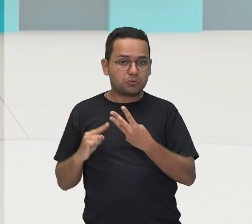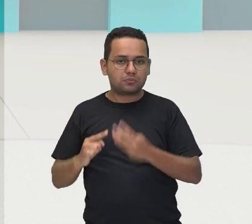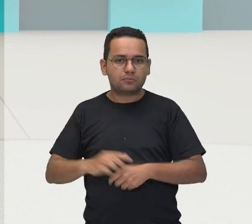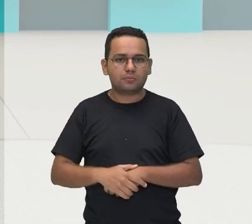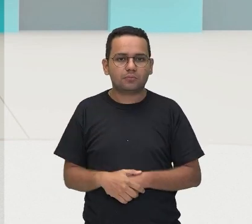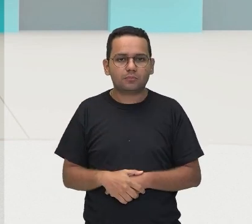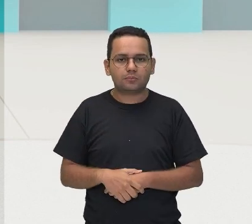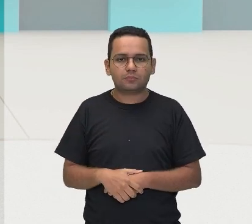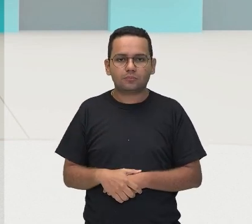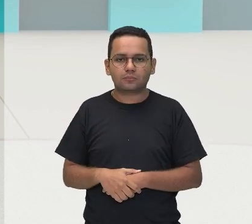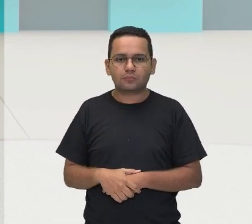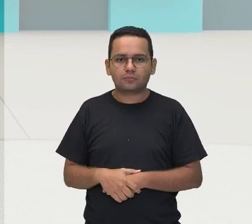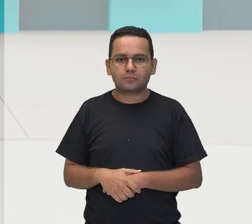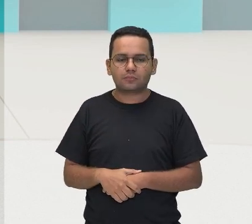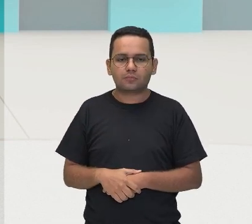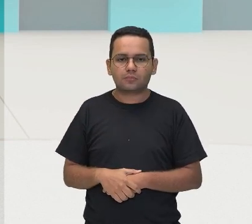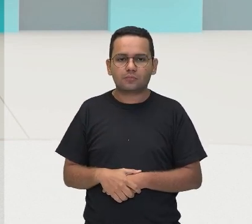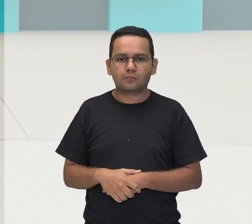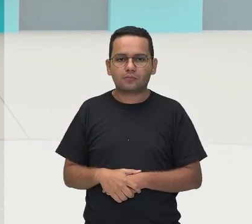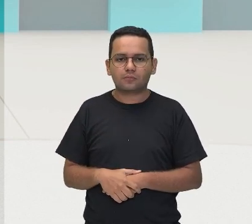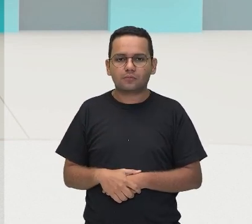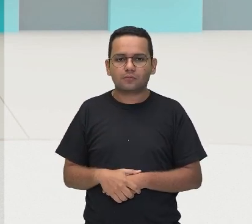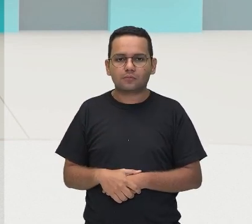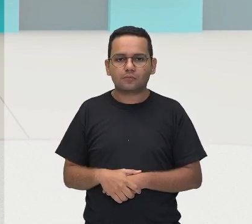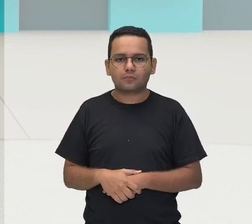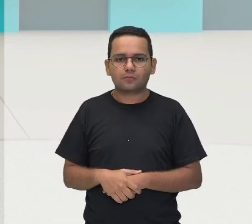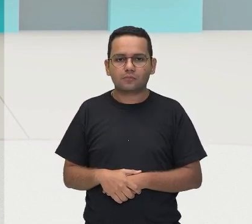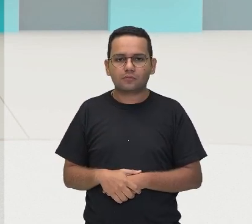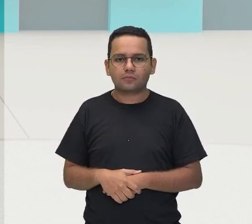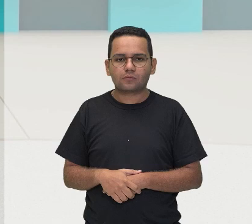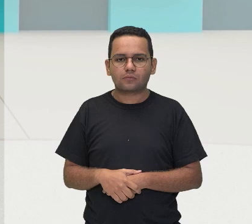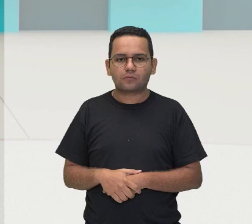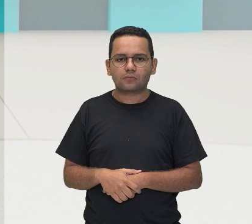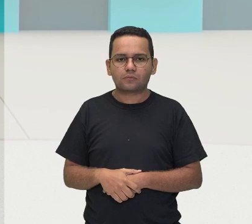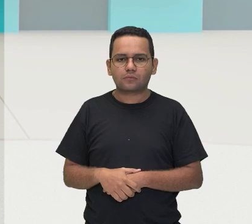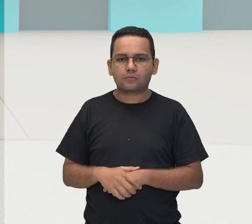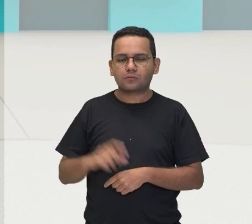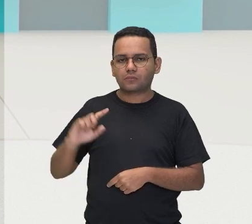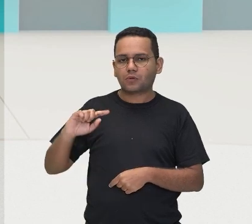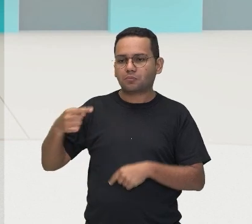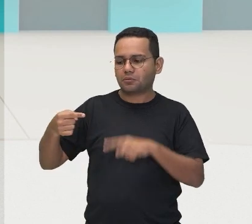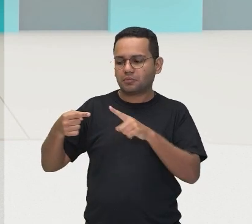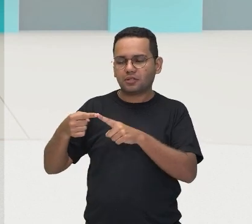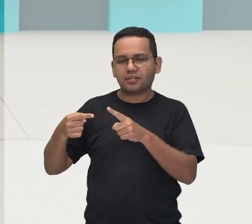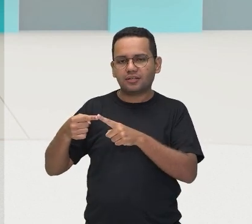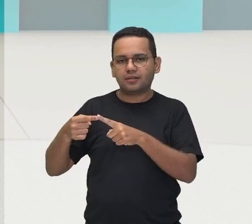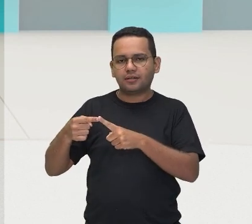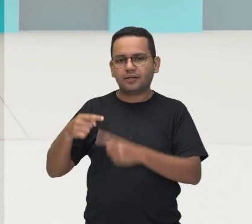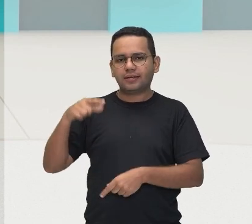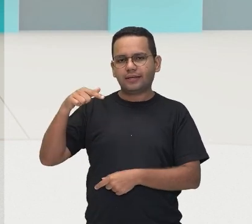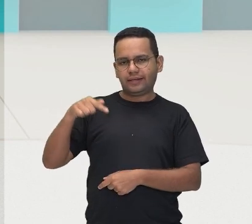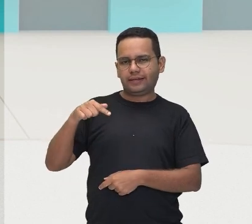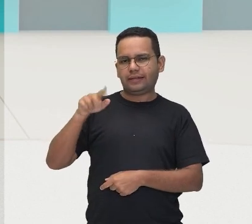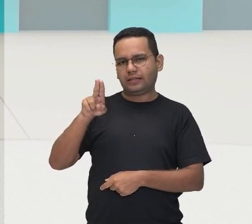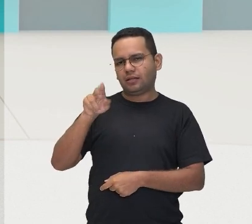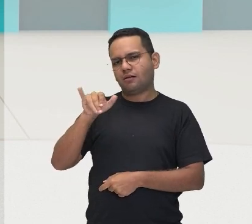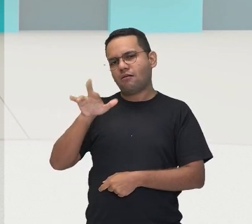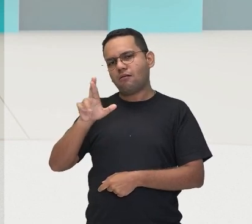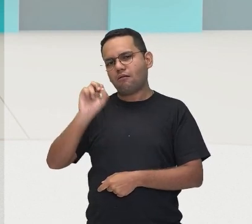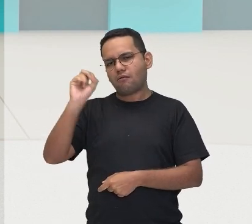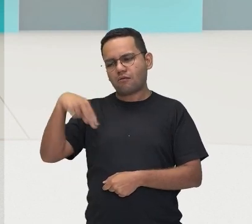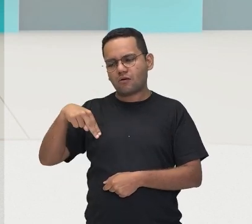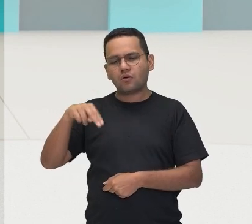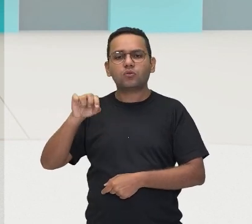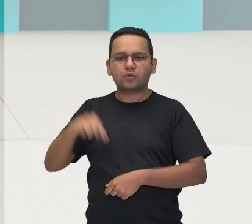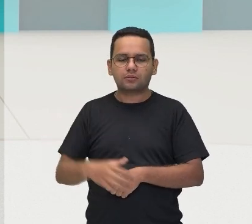digamos assim. Onde consiste no Kihon, né? O Qigong, ele basicamente são